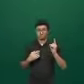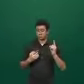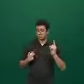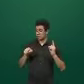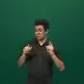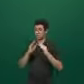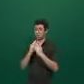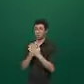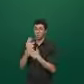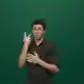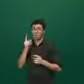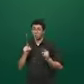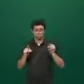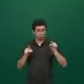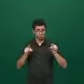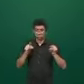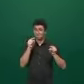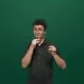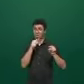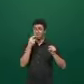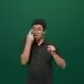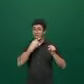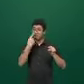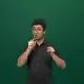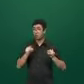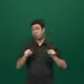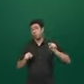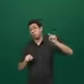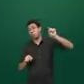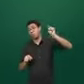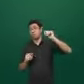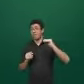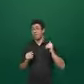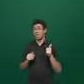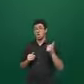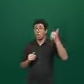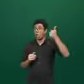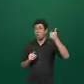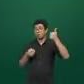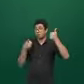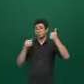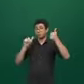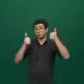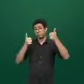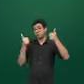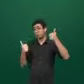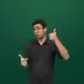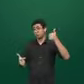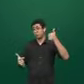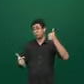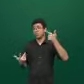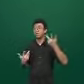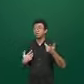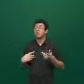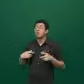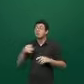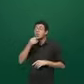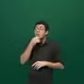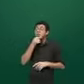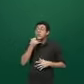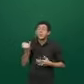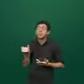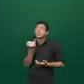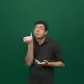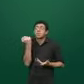foi, foram dois, né? Um, como que eu multiplico isso a ponto de levar para quem mais precisa, nos lugares que mais